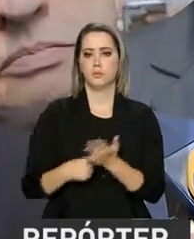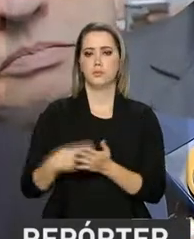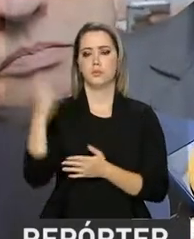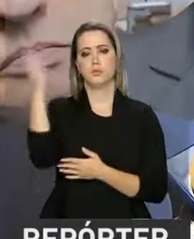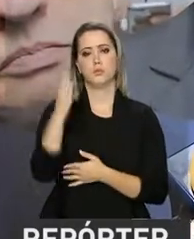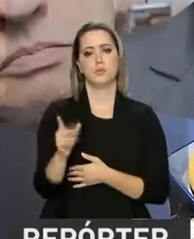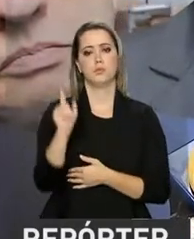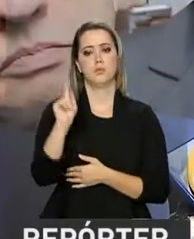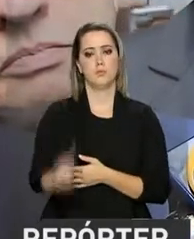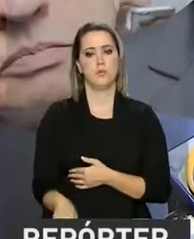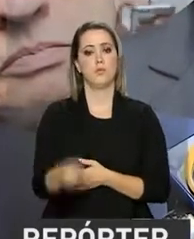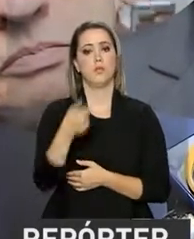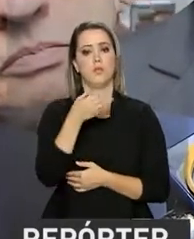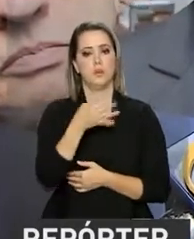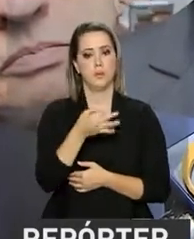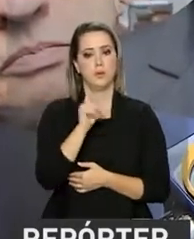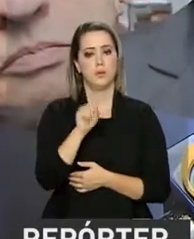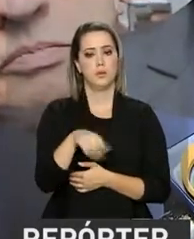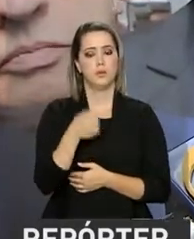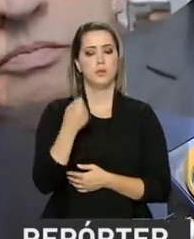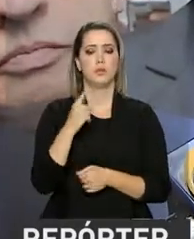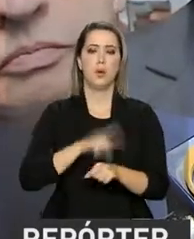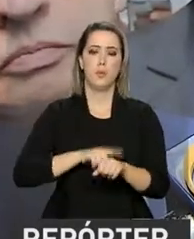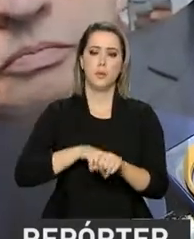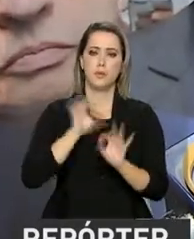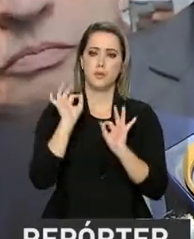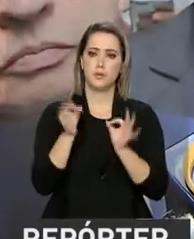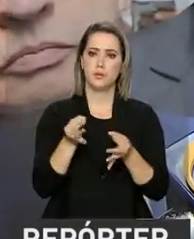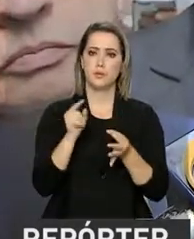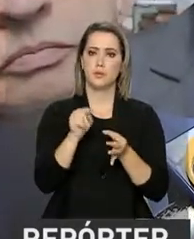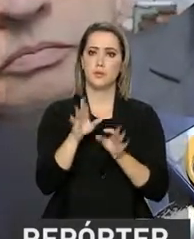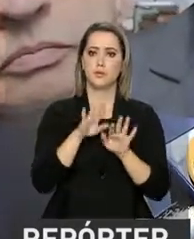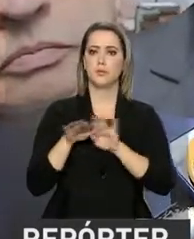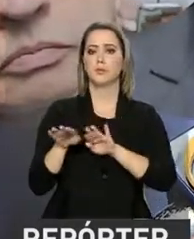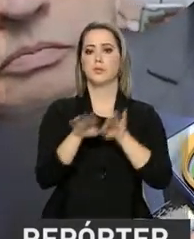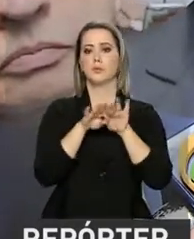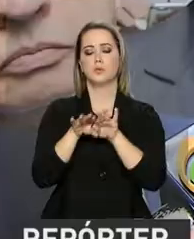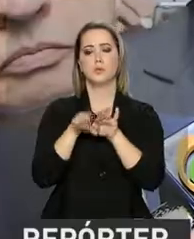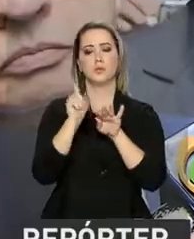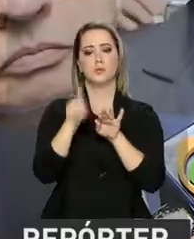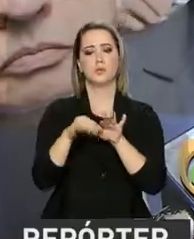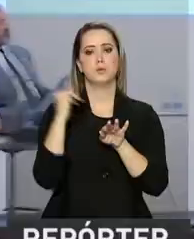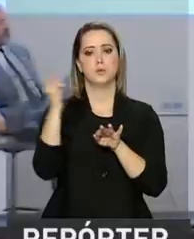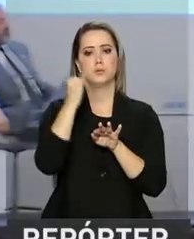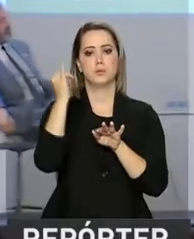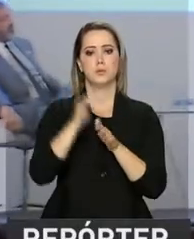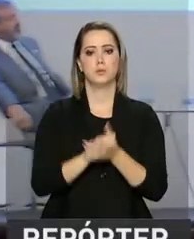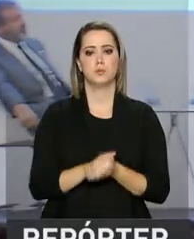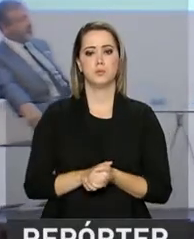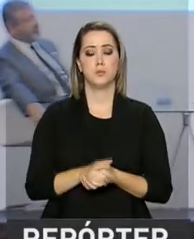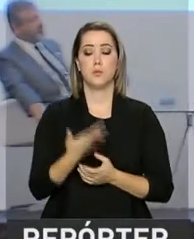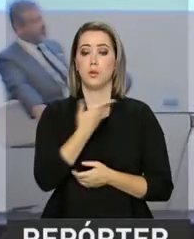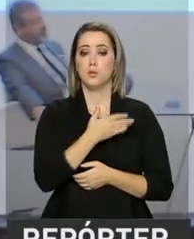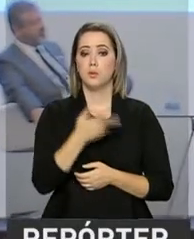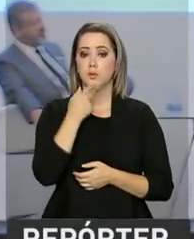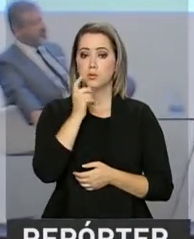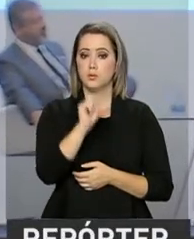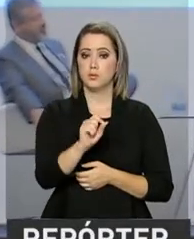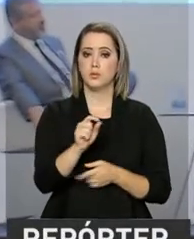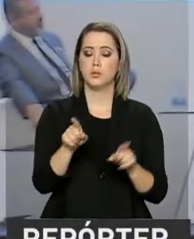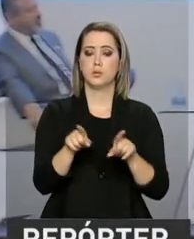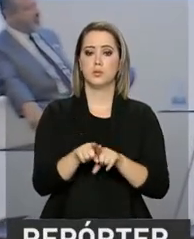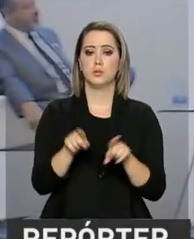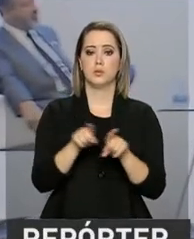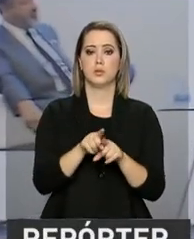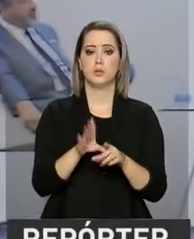nacional. Então eu acho que é um momento em que o equilíbrio é importante. Henrique Meirelles informou